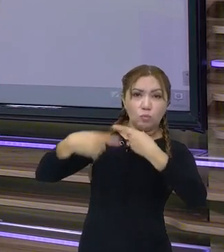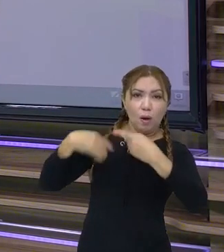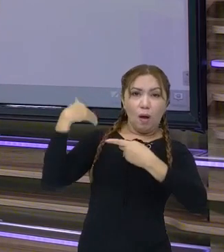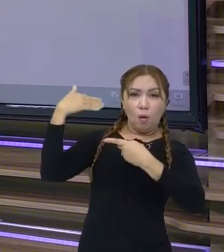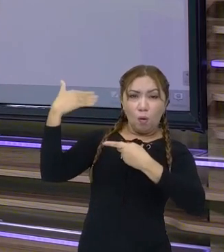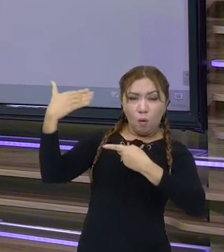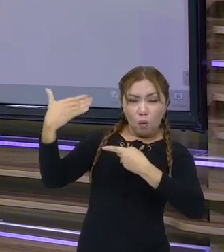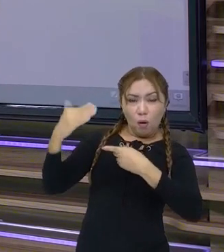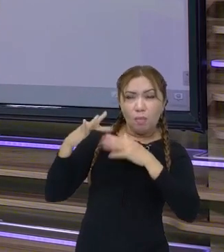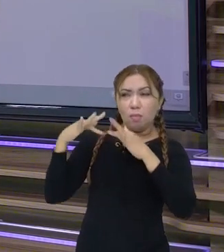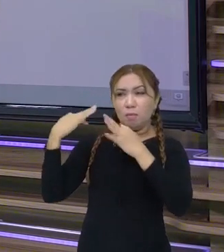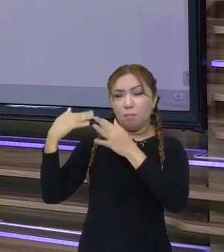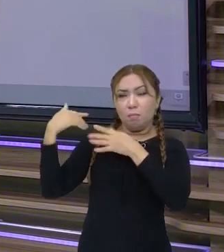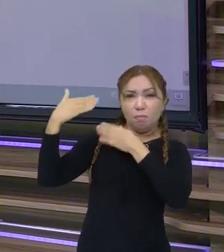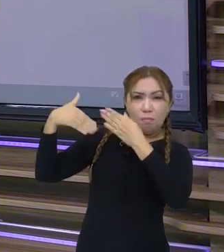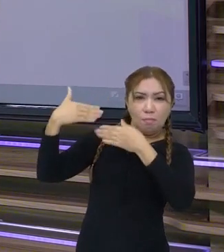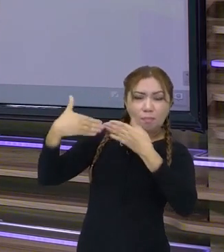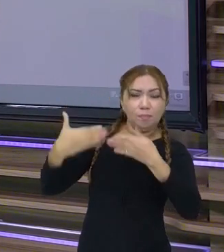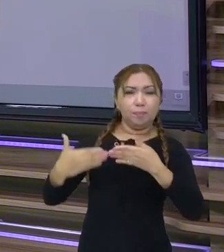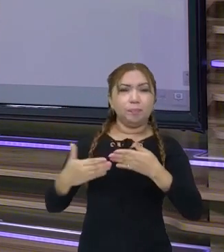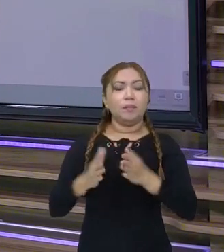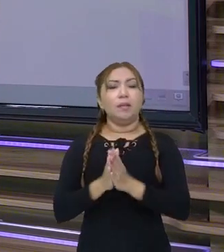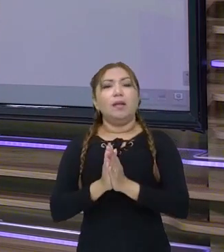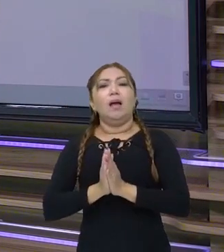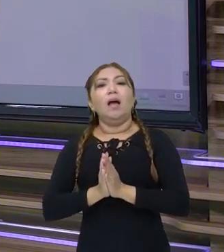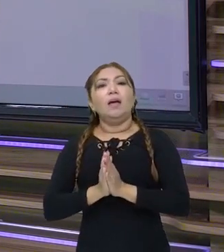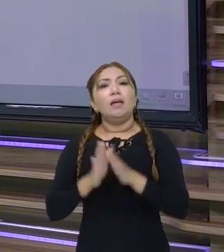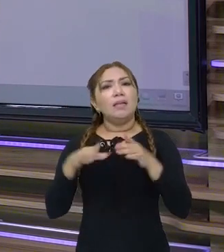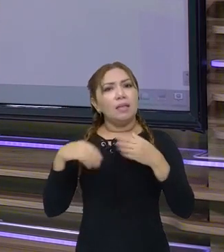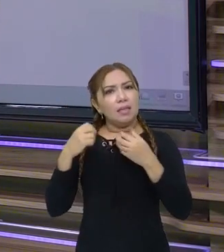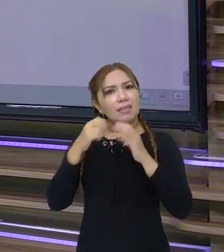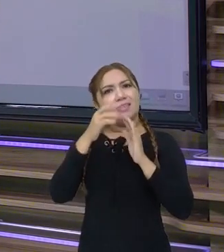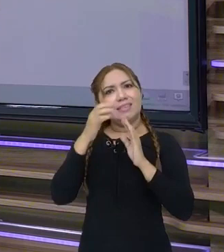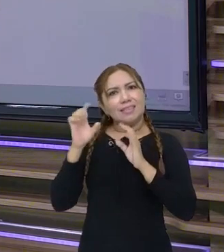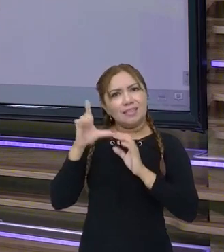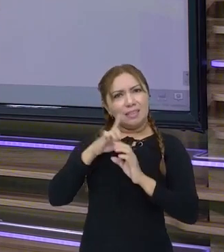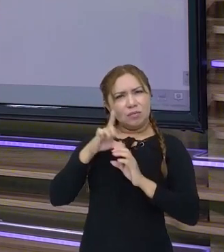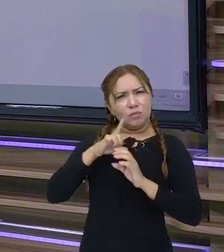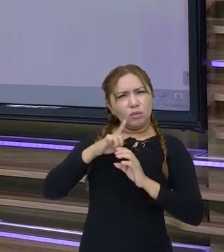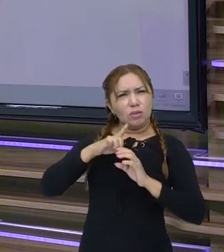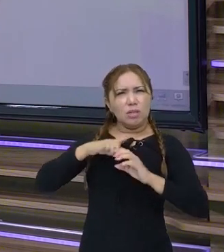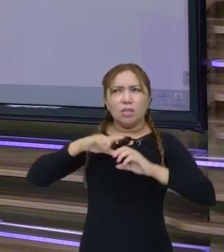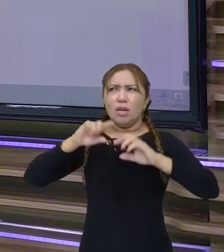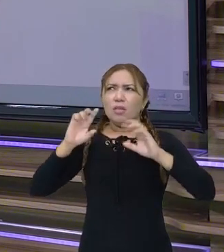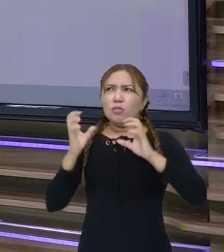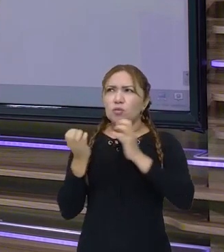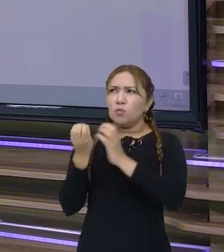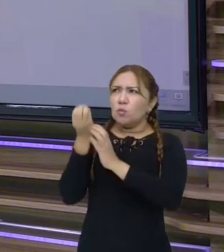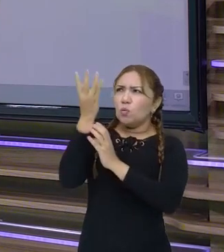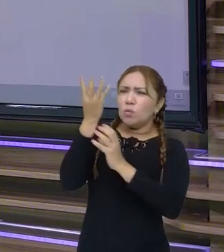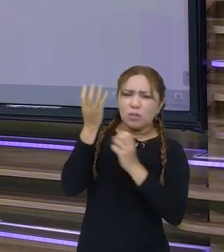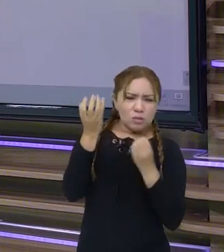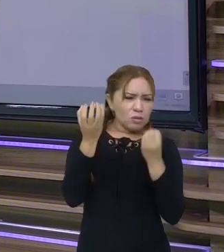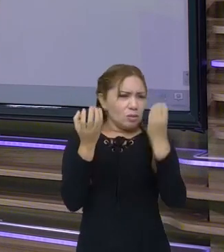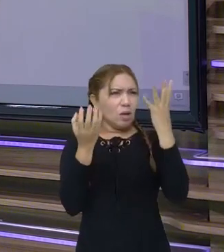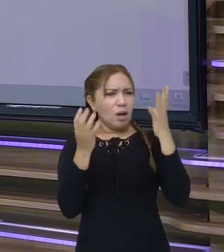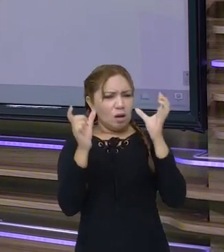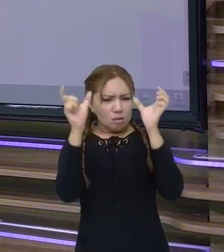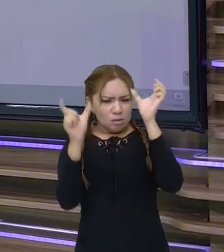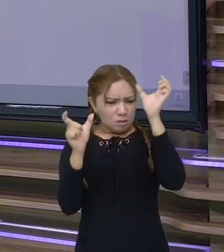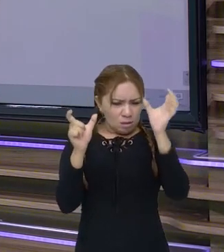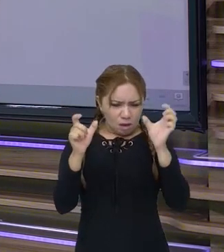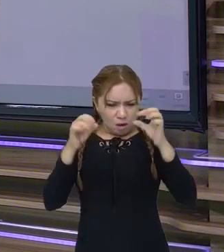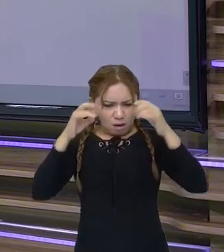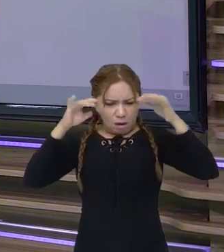geração e tem esses elementos que está escrito bem aqui, seres imaginários, seres